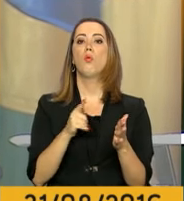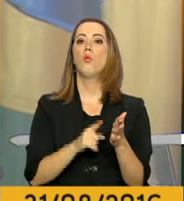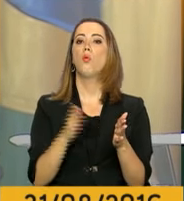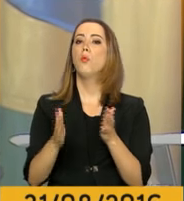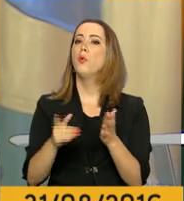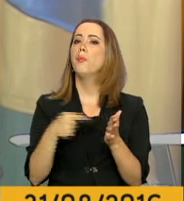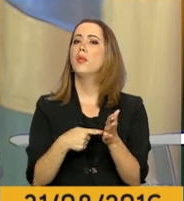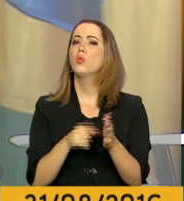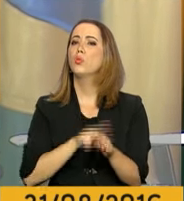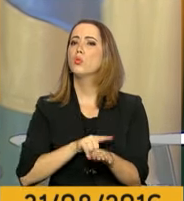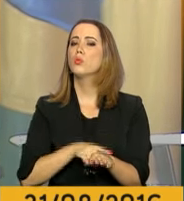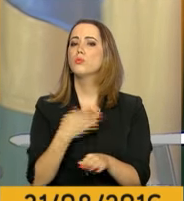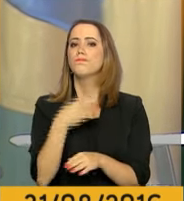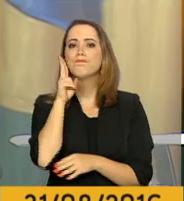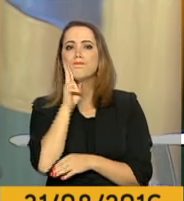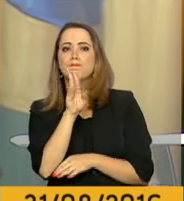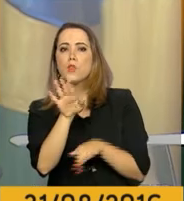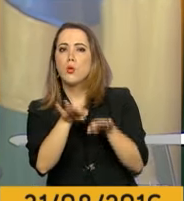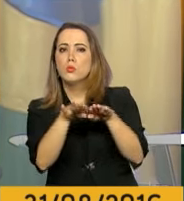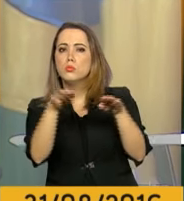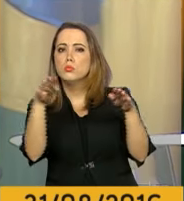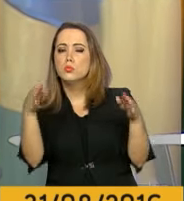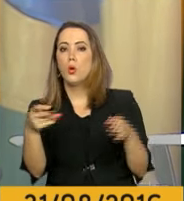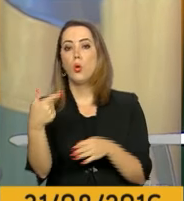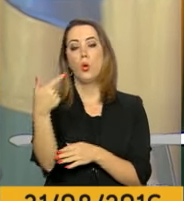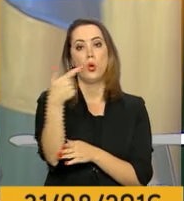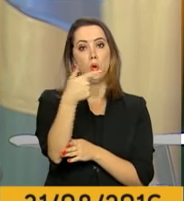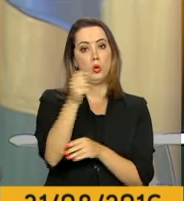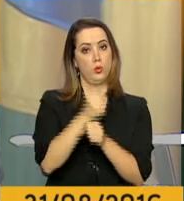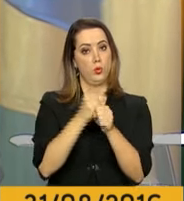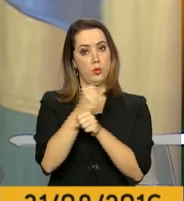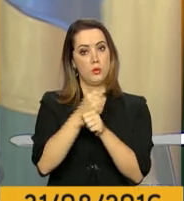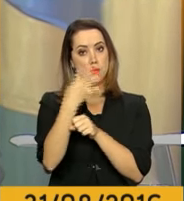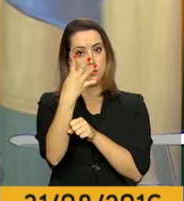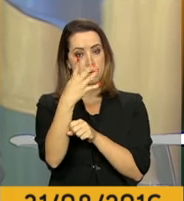fase em que nós temos um horizonte de 2 anos e 4 meses.